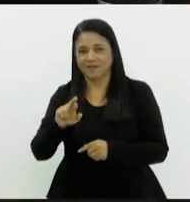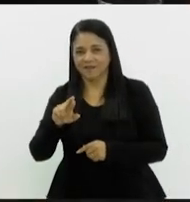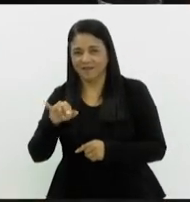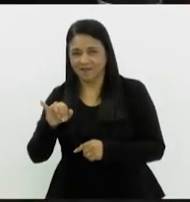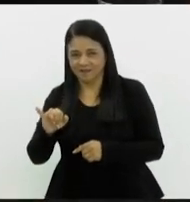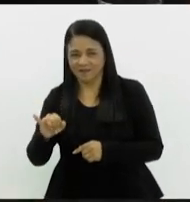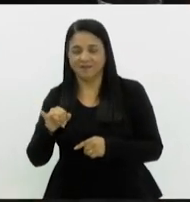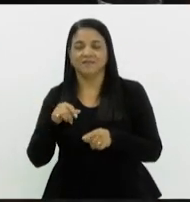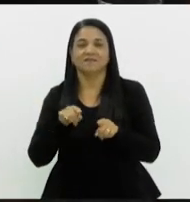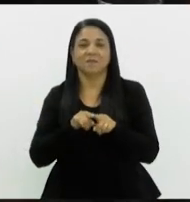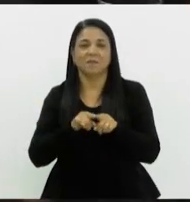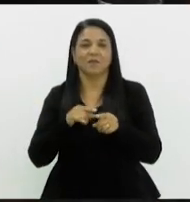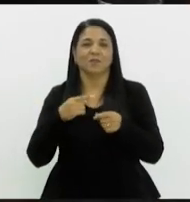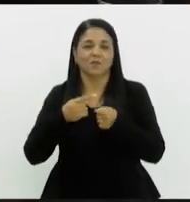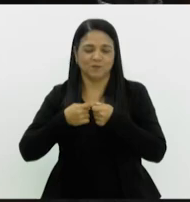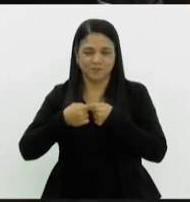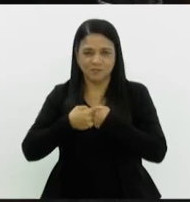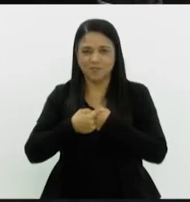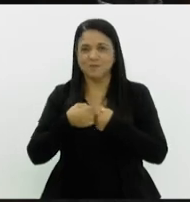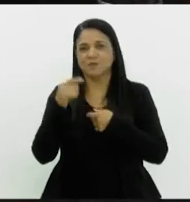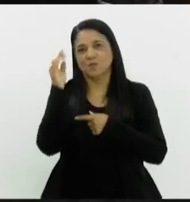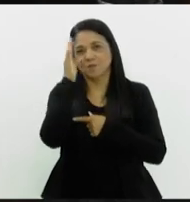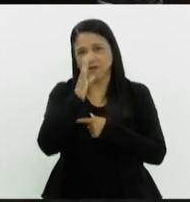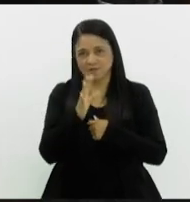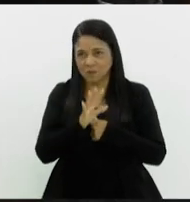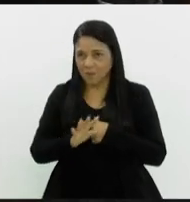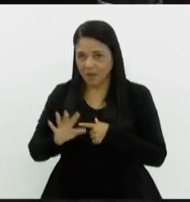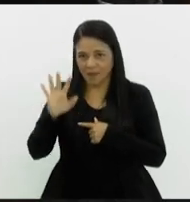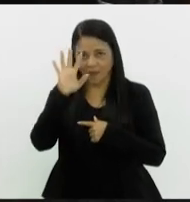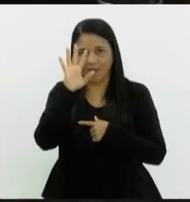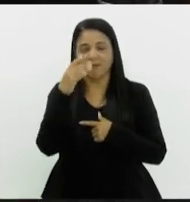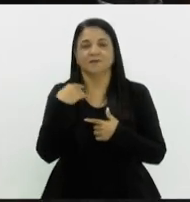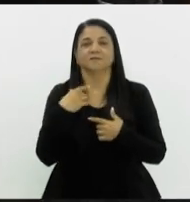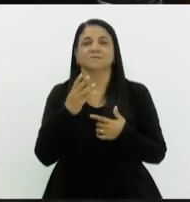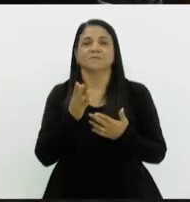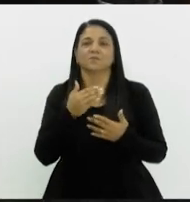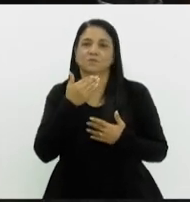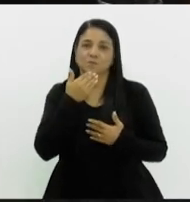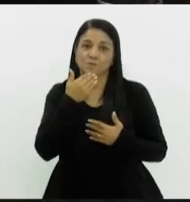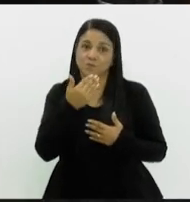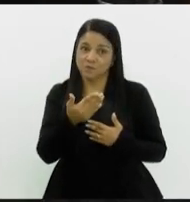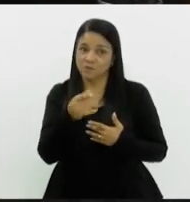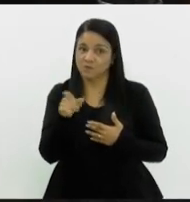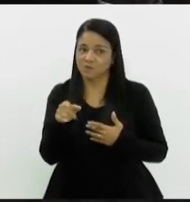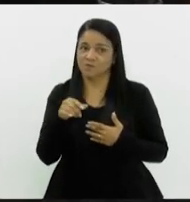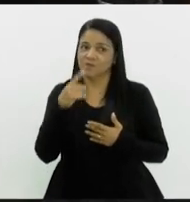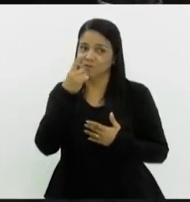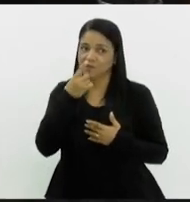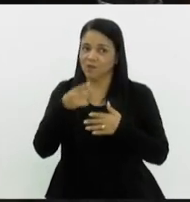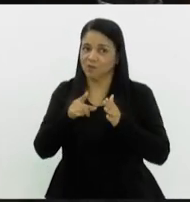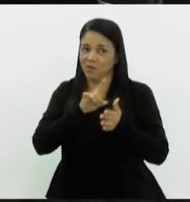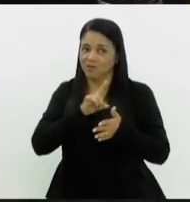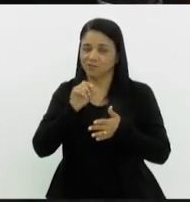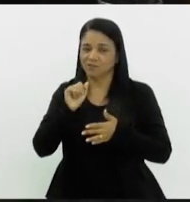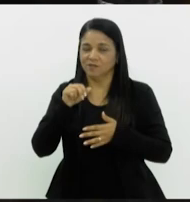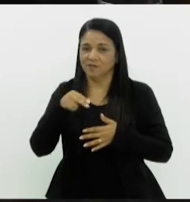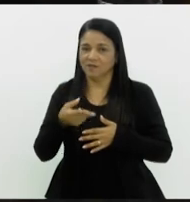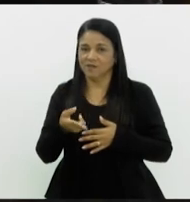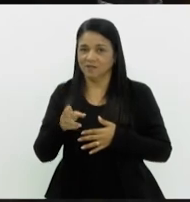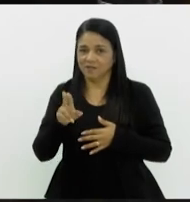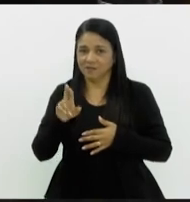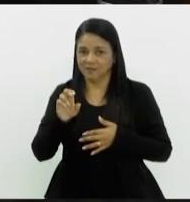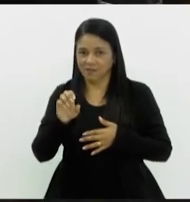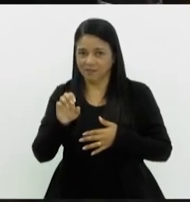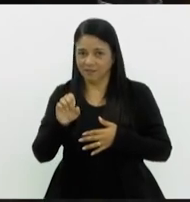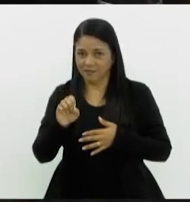e de todo o Brasil. Pela ordem, Tia Ju. É, o deputado Anderson já havia me pedido um pela ordem. Pela ordem, deputada Tia Ju.